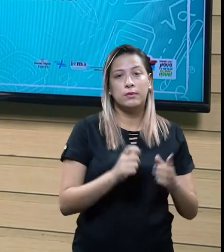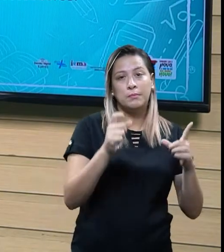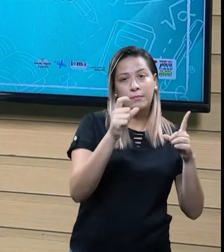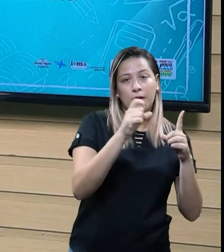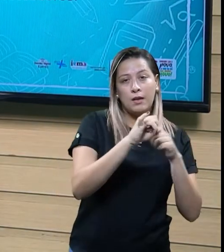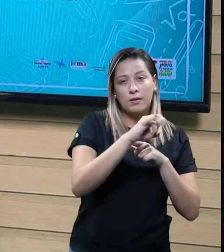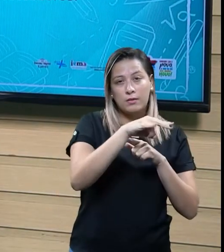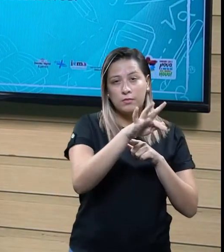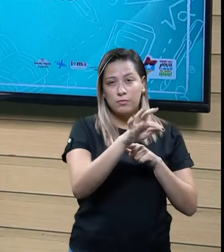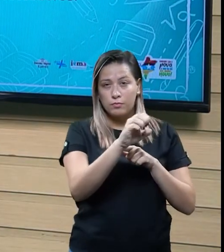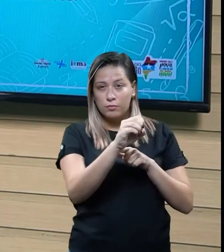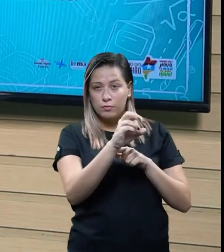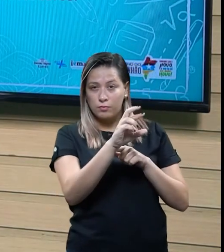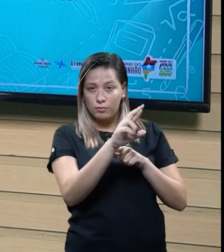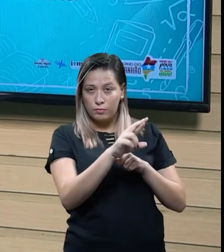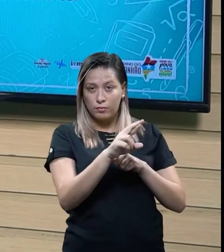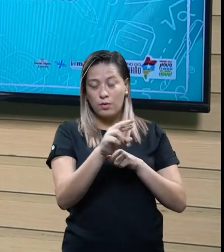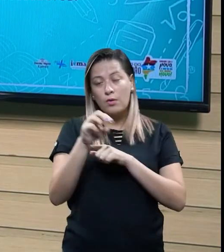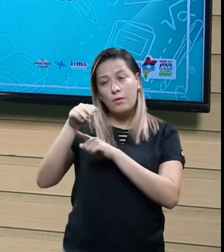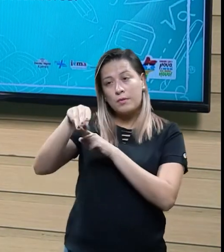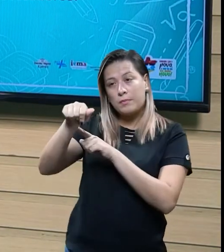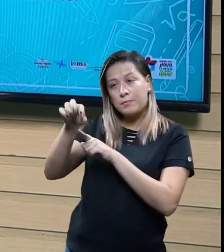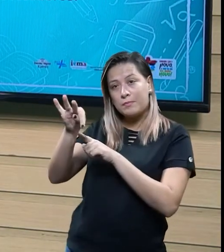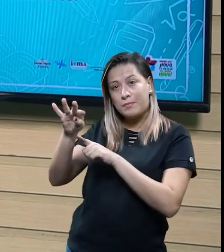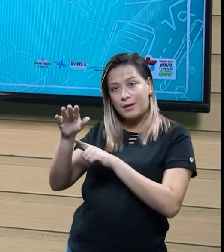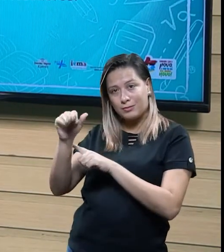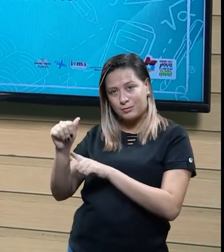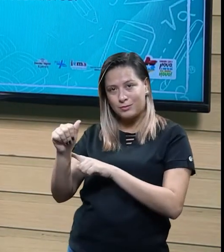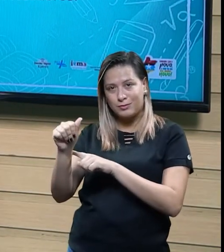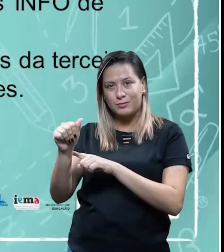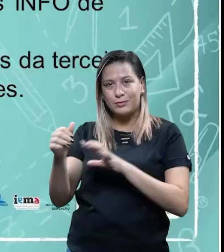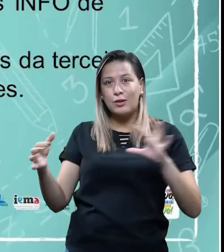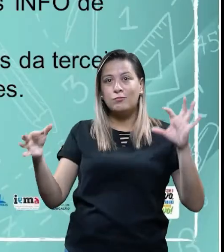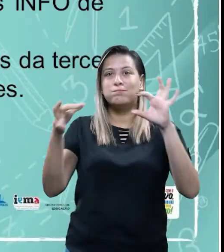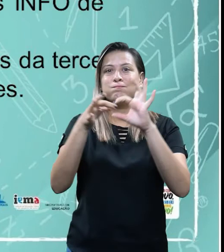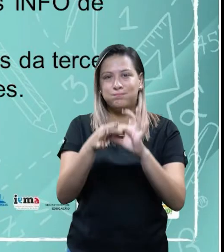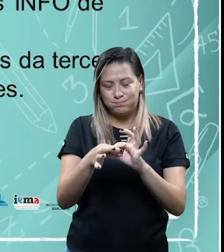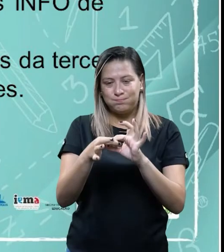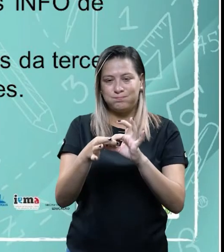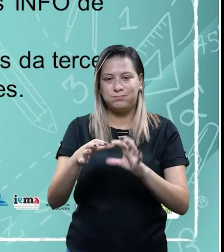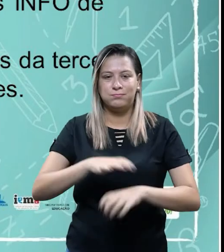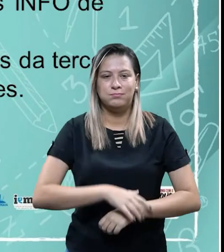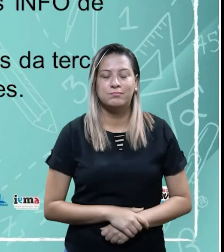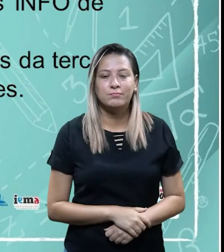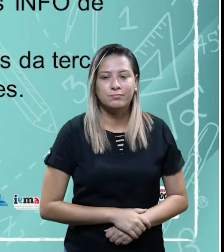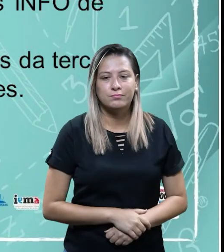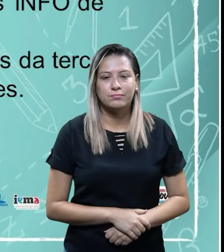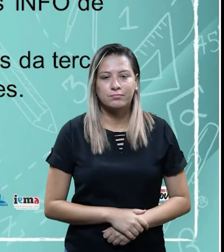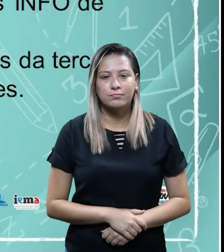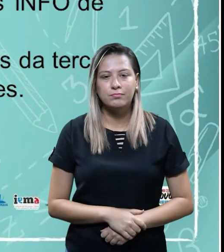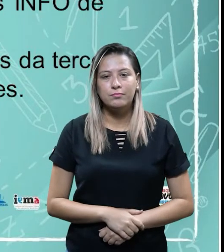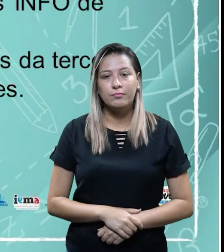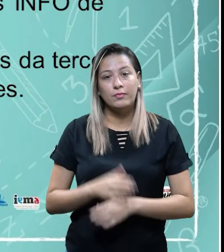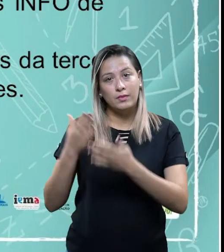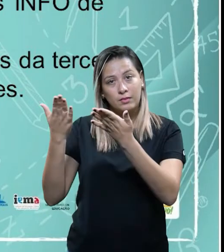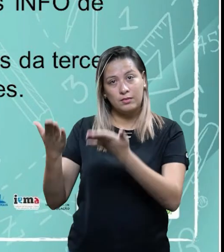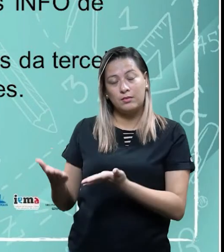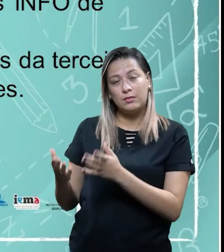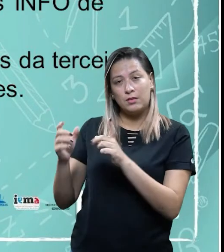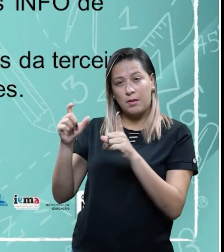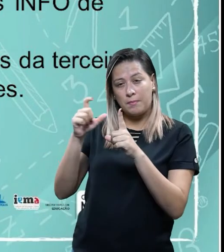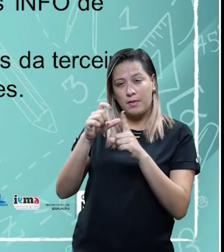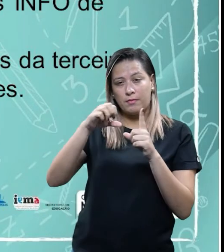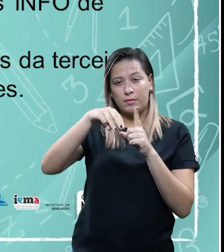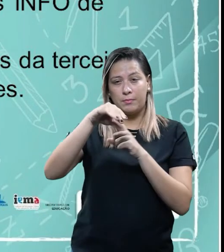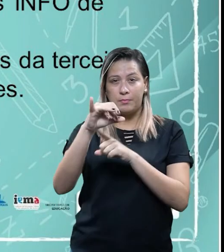palavra informação, e mática, que vem de automática. Já a palavra microinformática, ela se refere